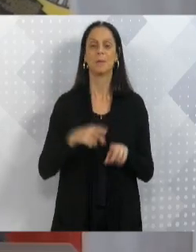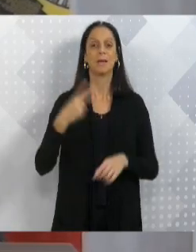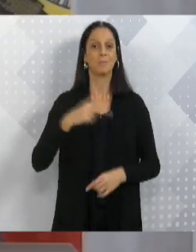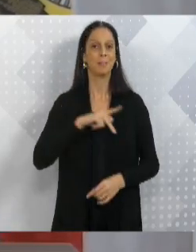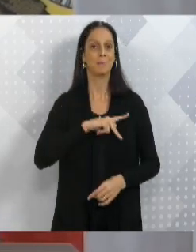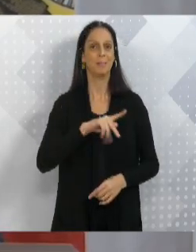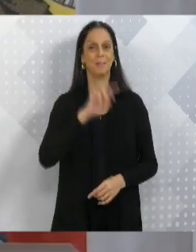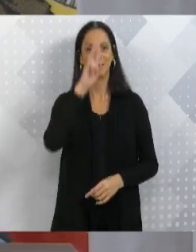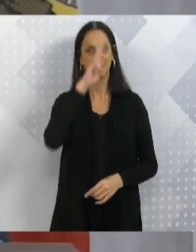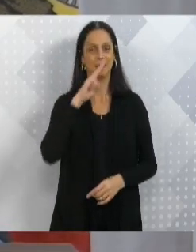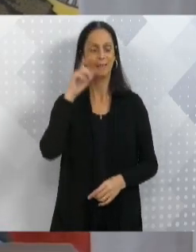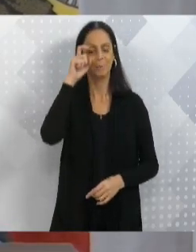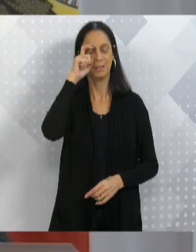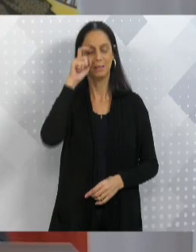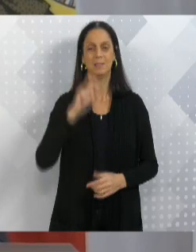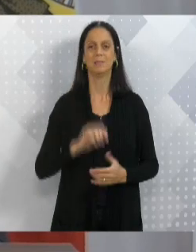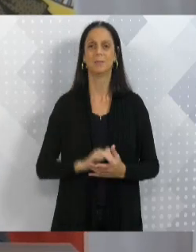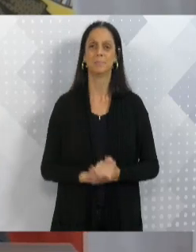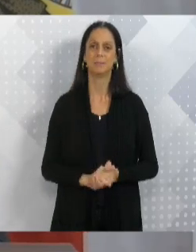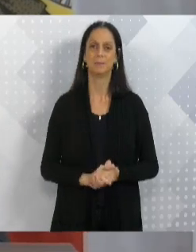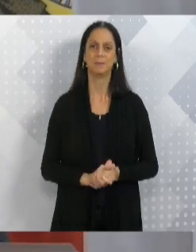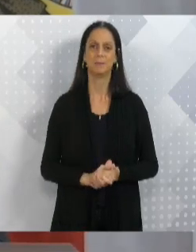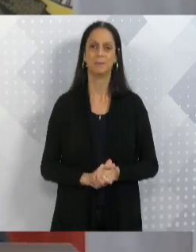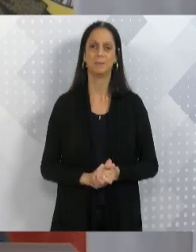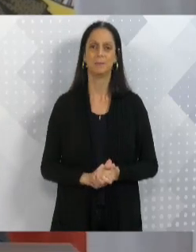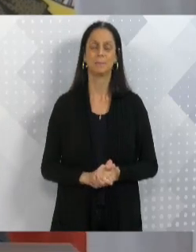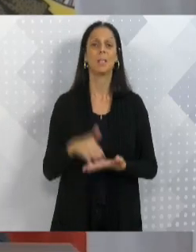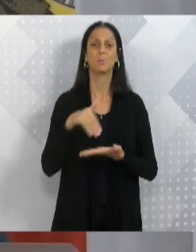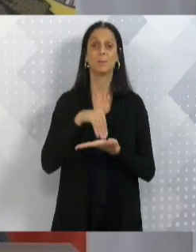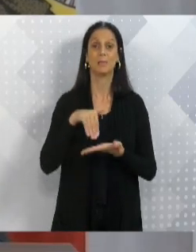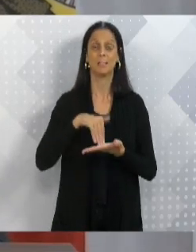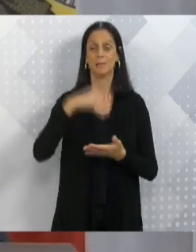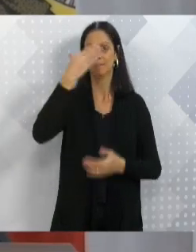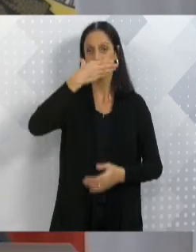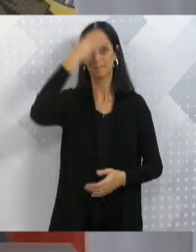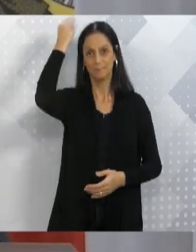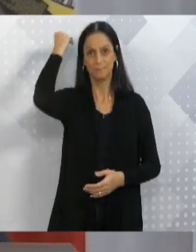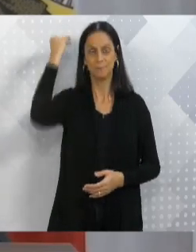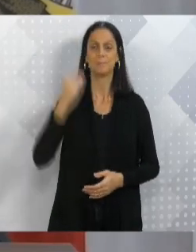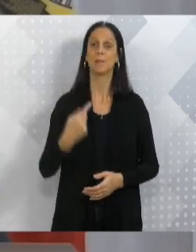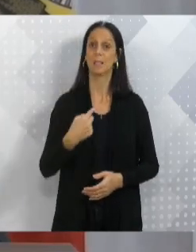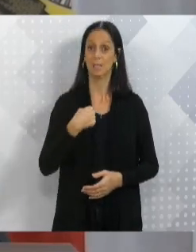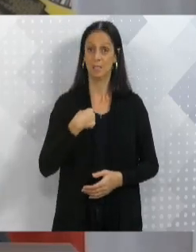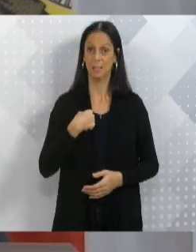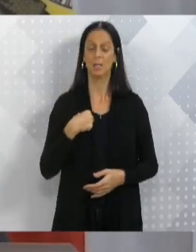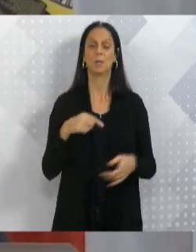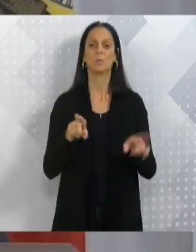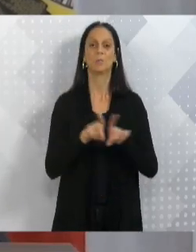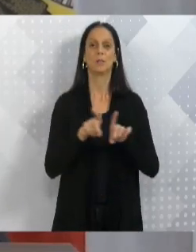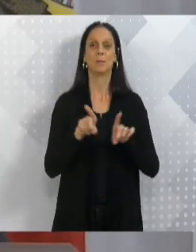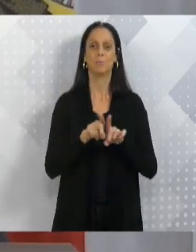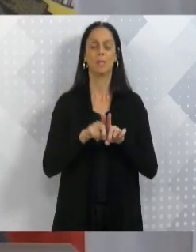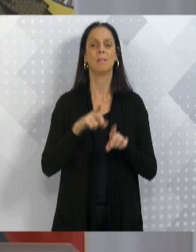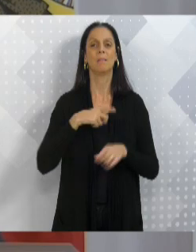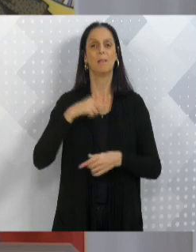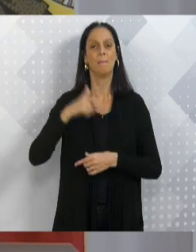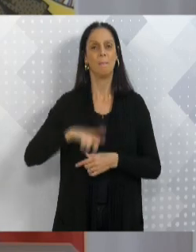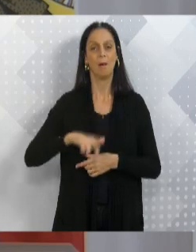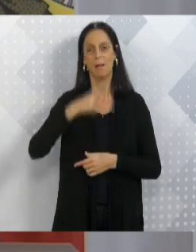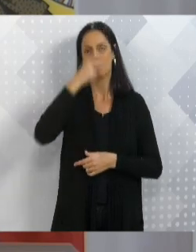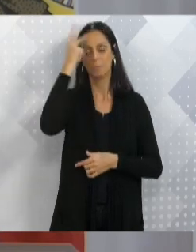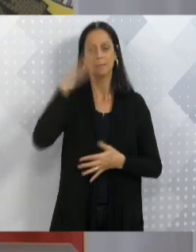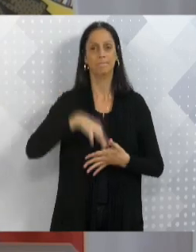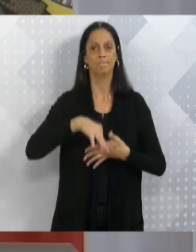Maria, estava secretário Matias, eu, tínhamos mais algumas